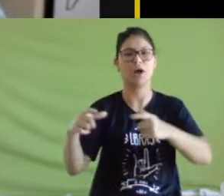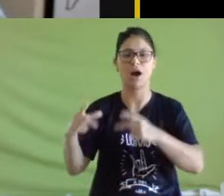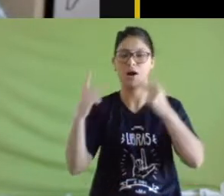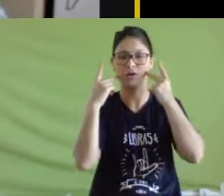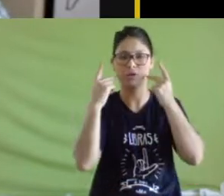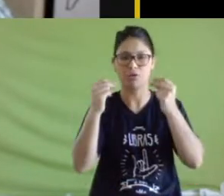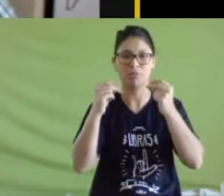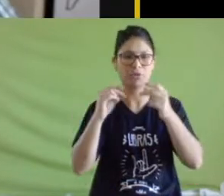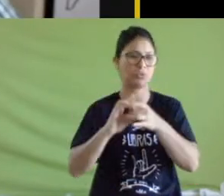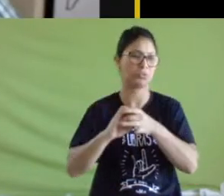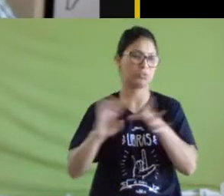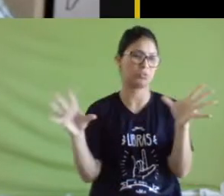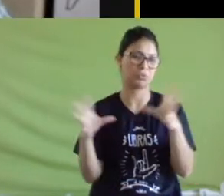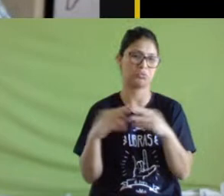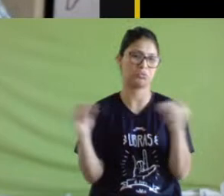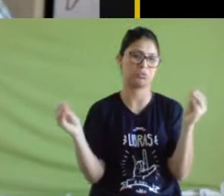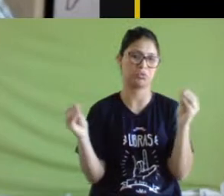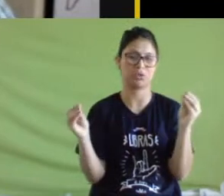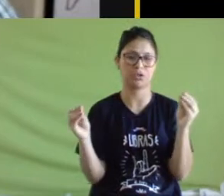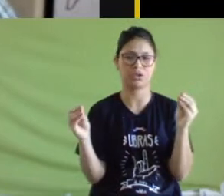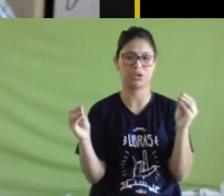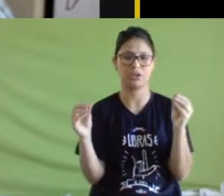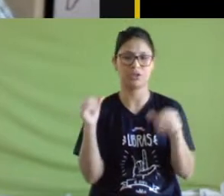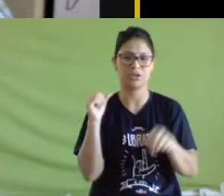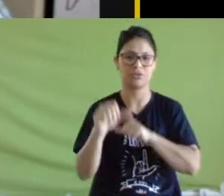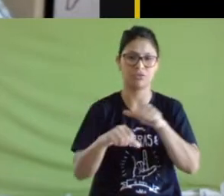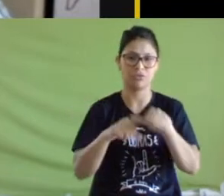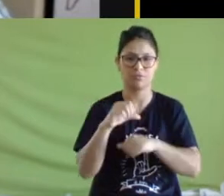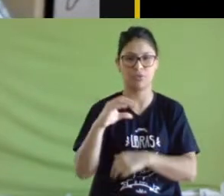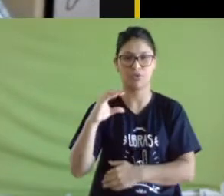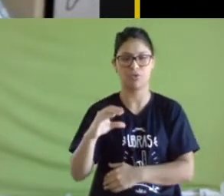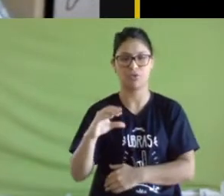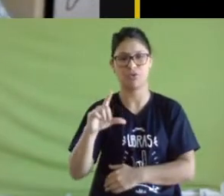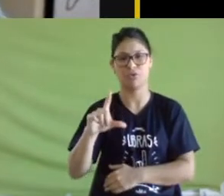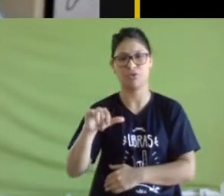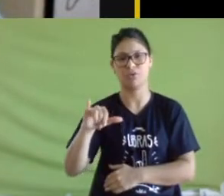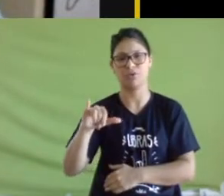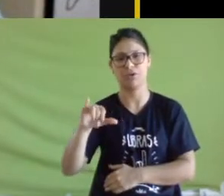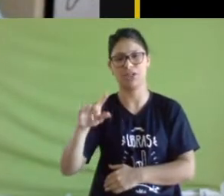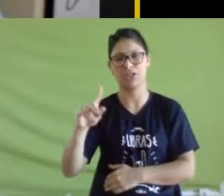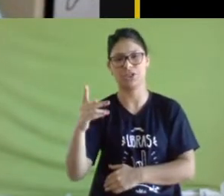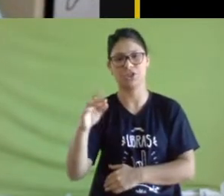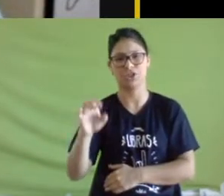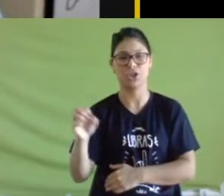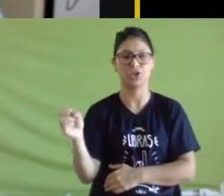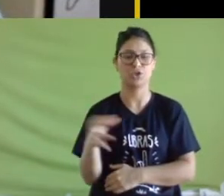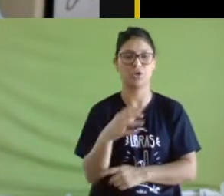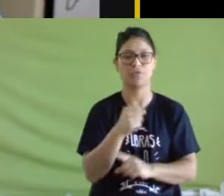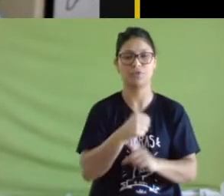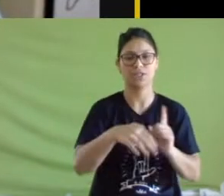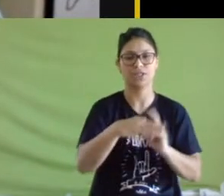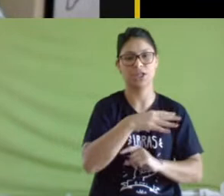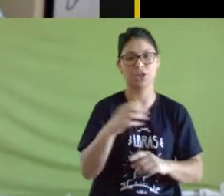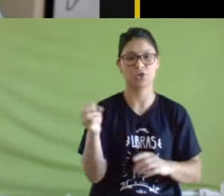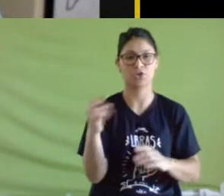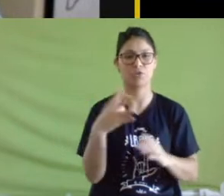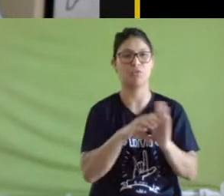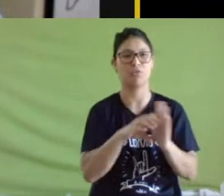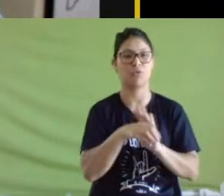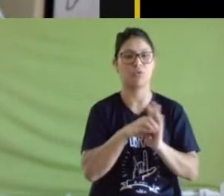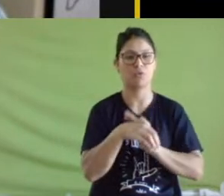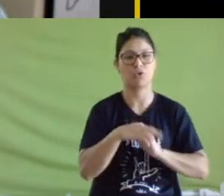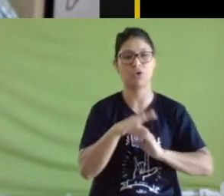o espaço e ela virou clichê. Porque agora tinha aparecido uma nova sociedade com um novo conceito de